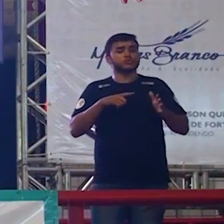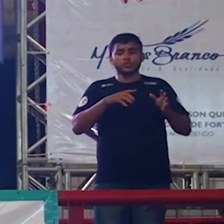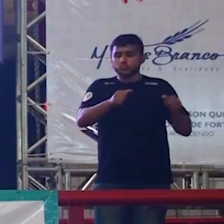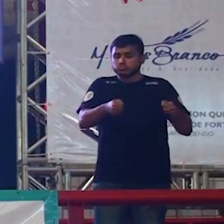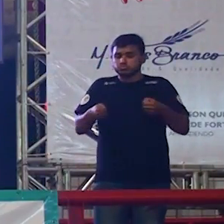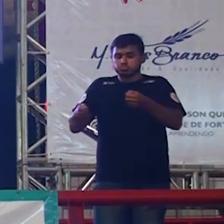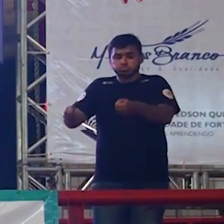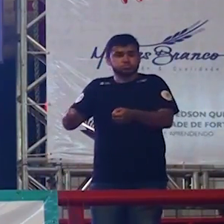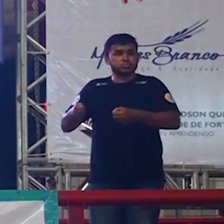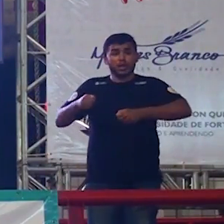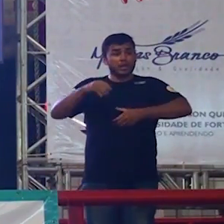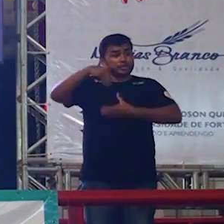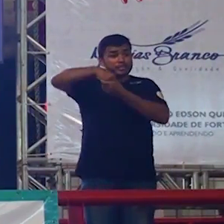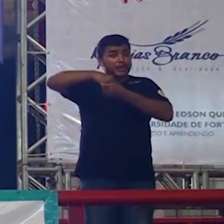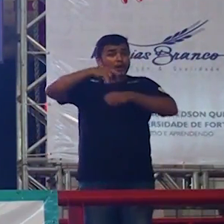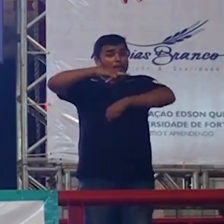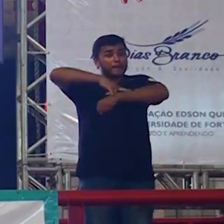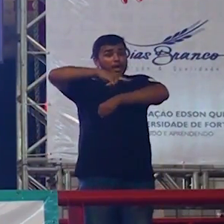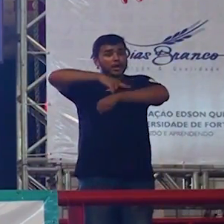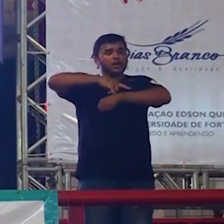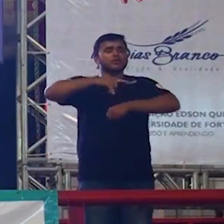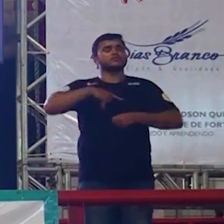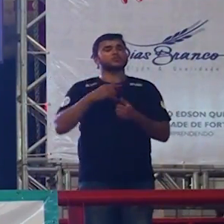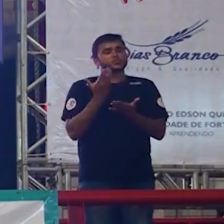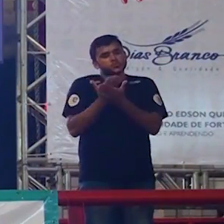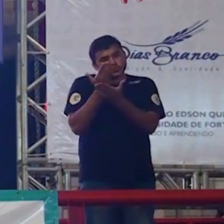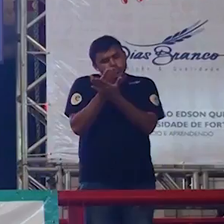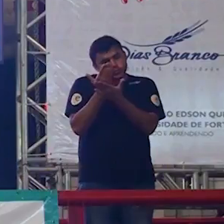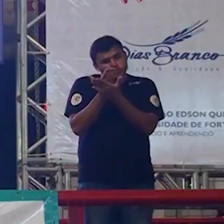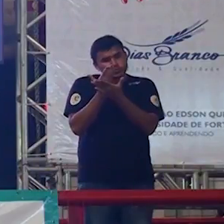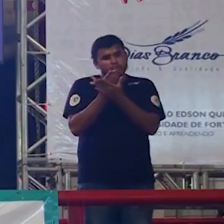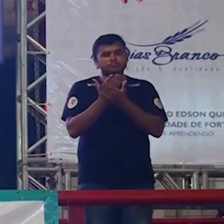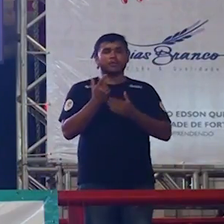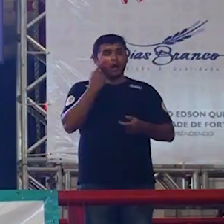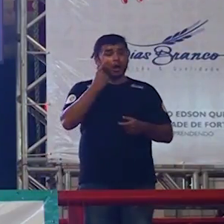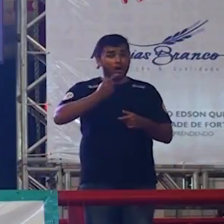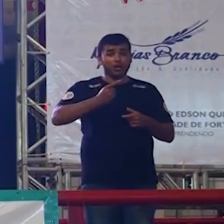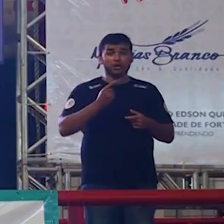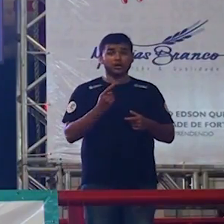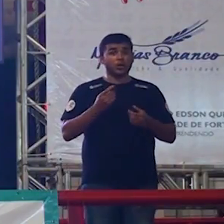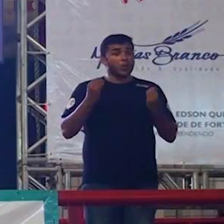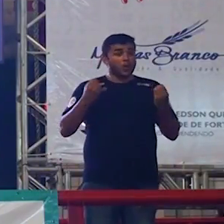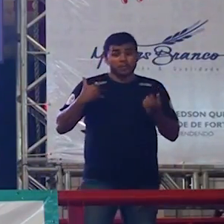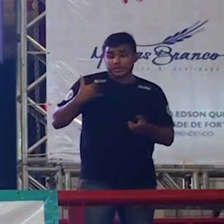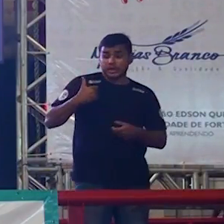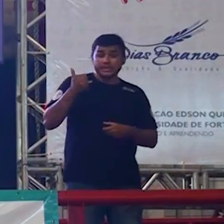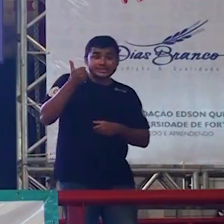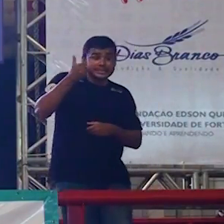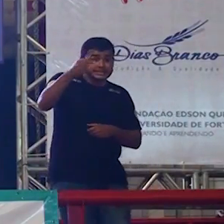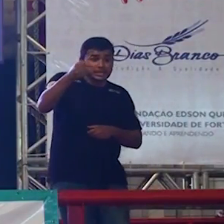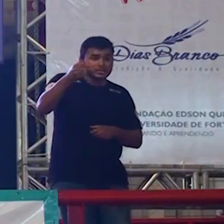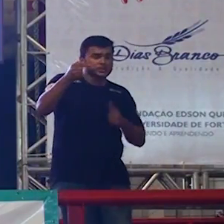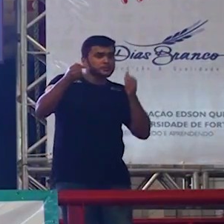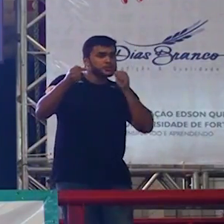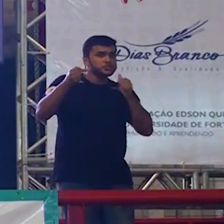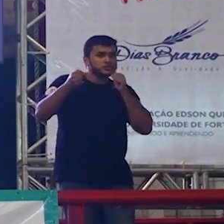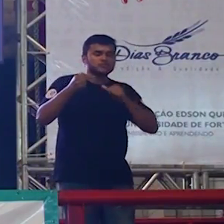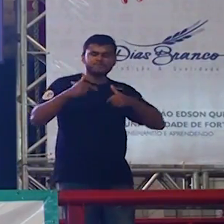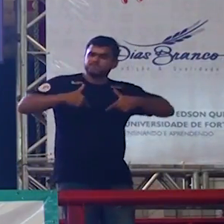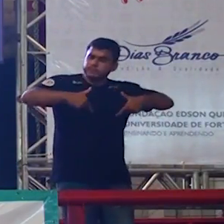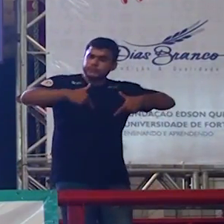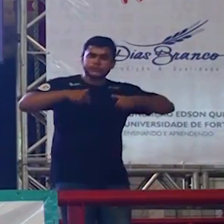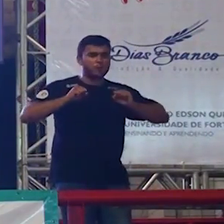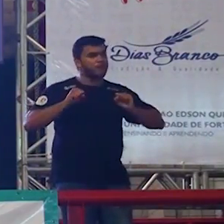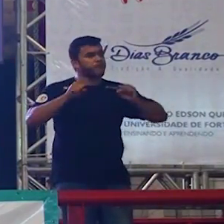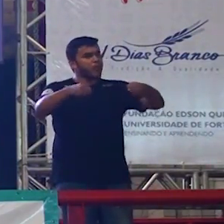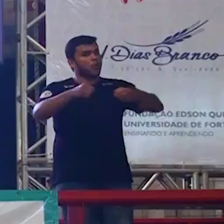colégio, botava dentro do banheiro e estudava. Como é que uma menina de 17 anos tem uma